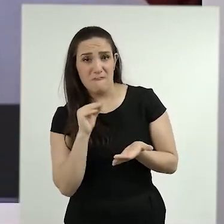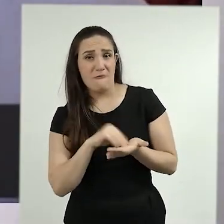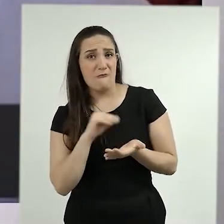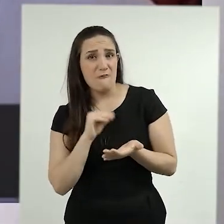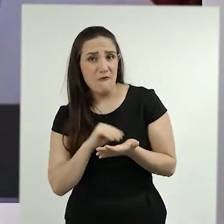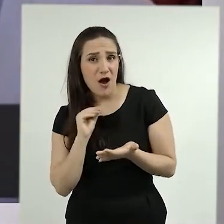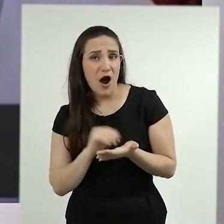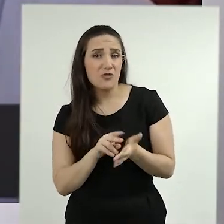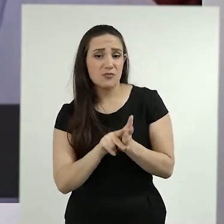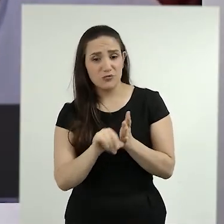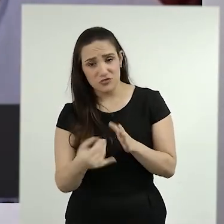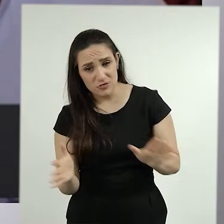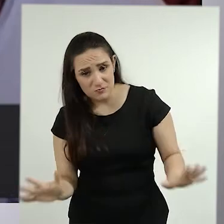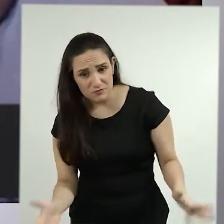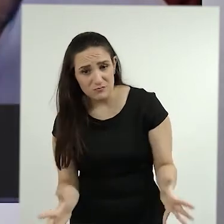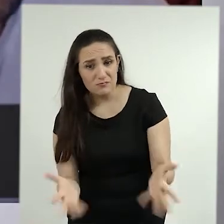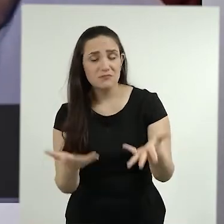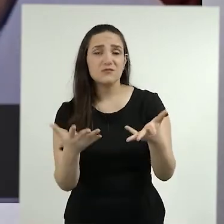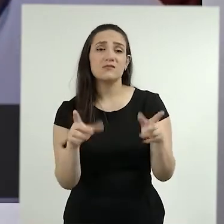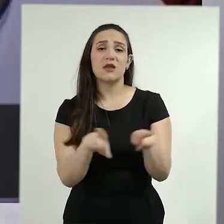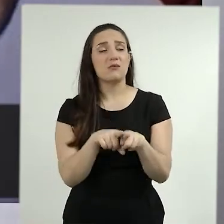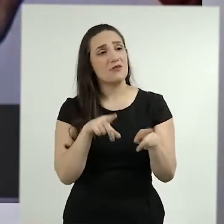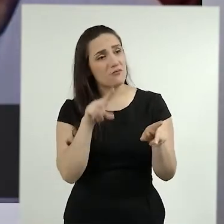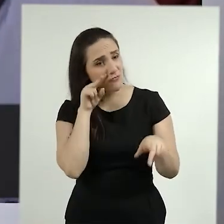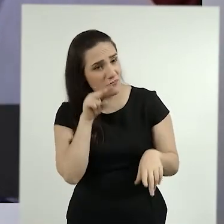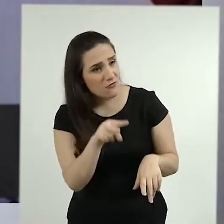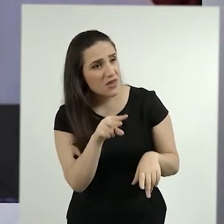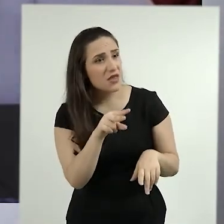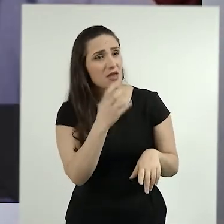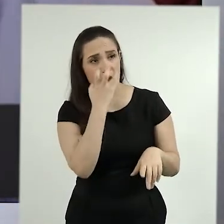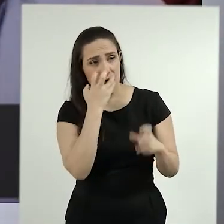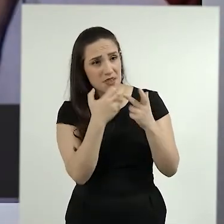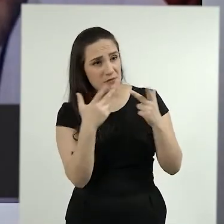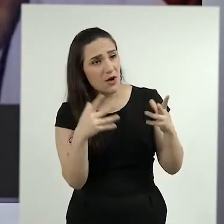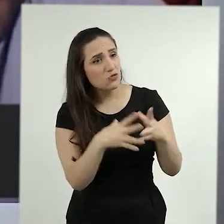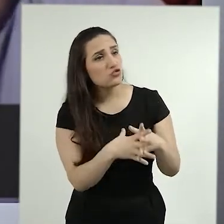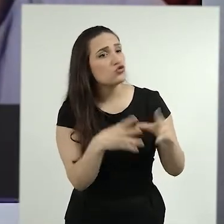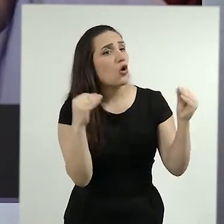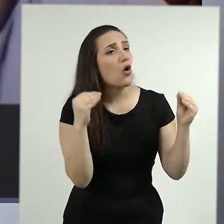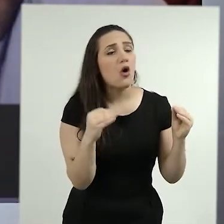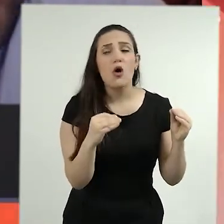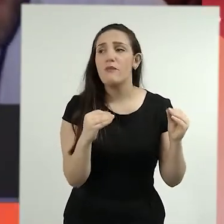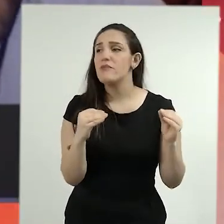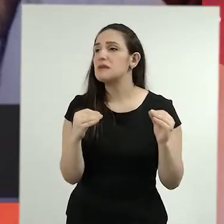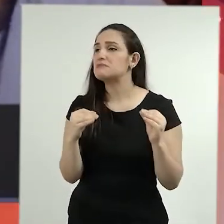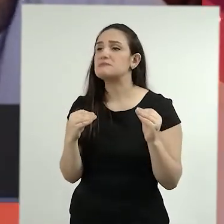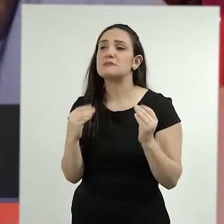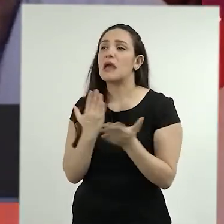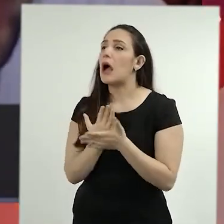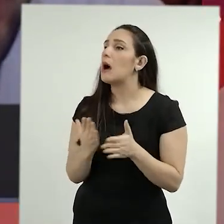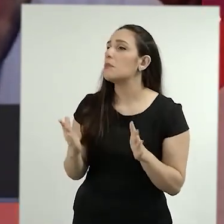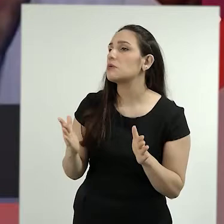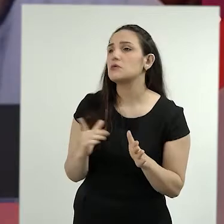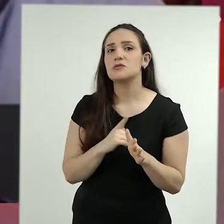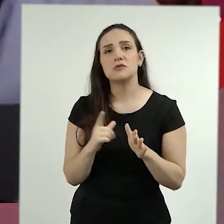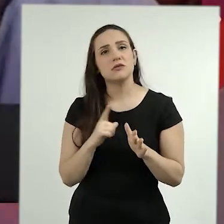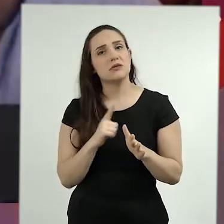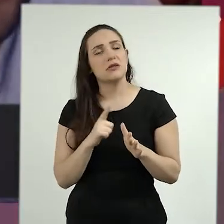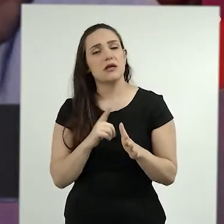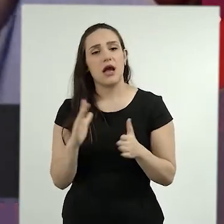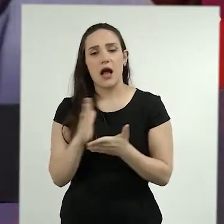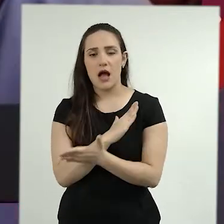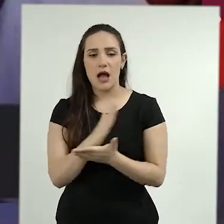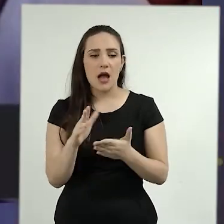financiamento, na questão dos impactos que tem sobre espécies. Vemos espécies aí desaparecendo com frequência, né? Tanto